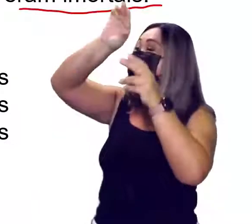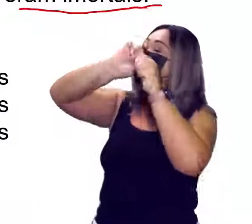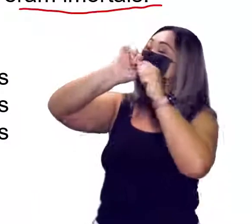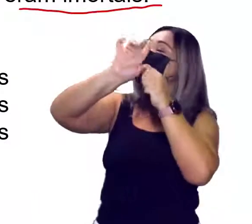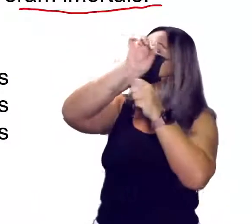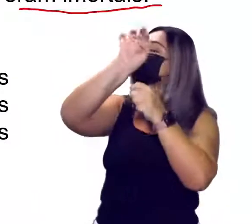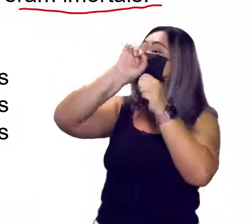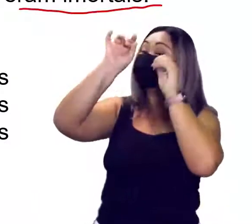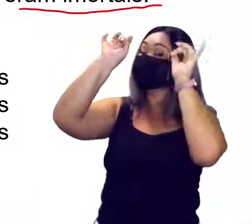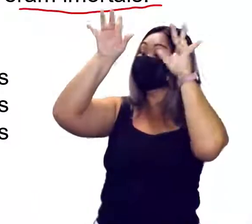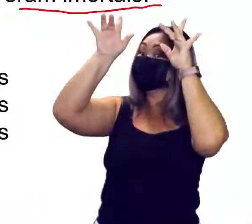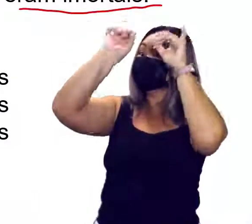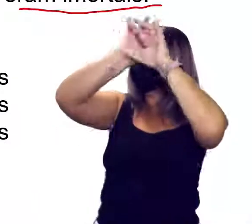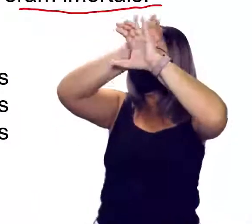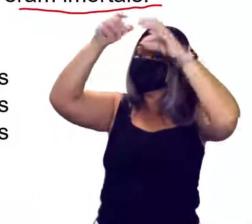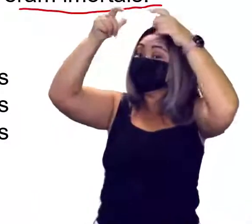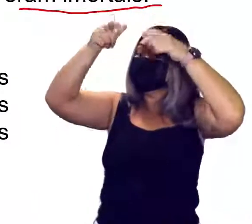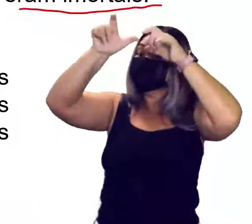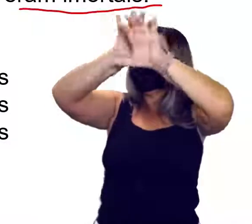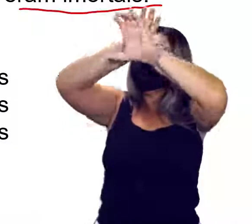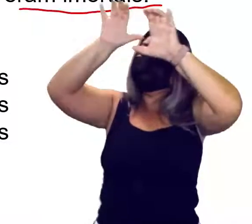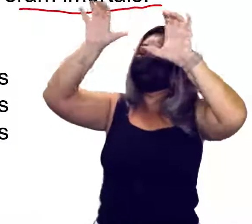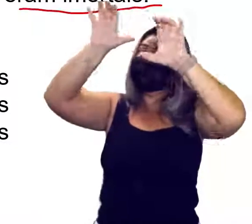deuses, tá? Ó, lugar